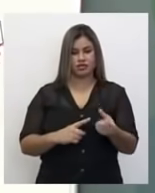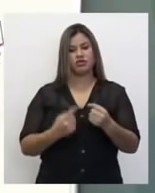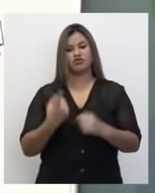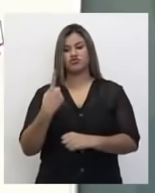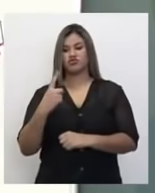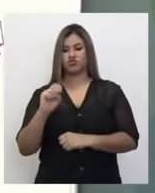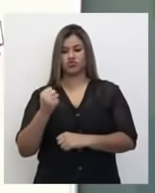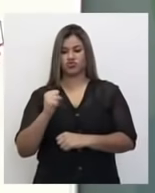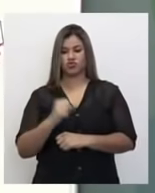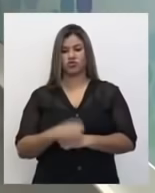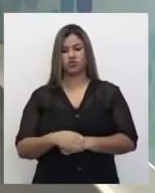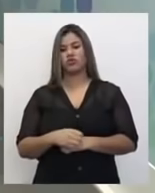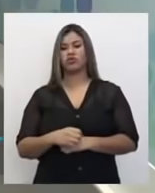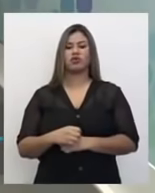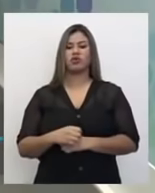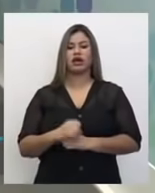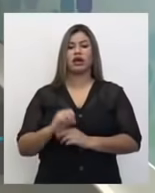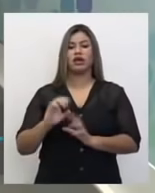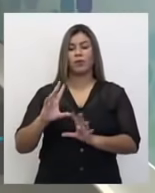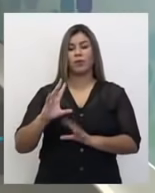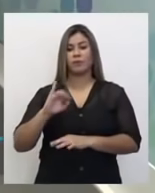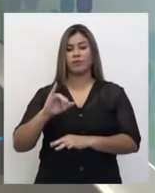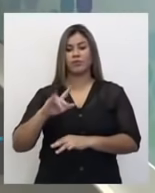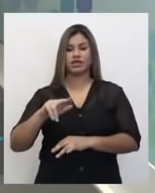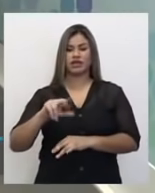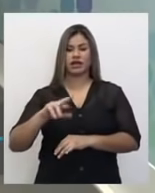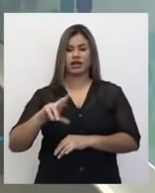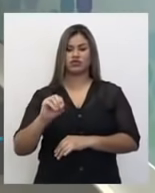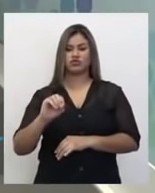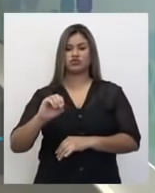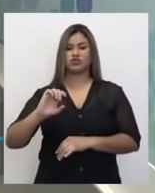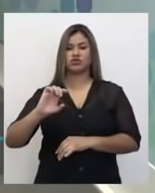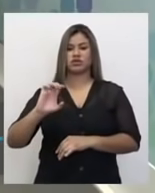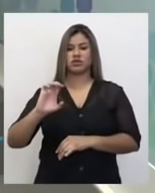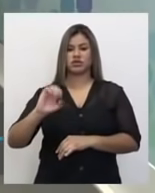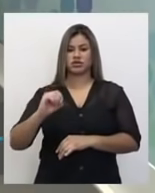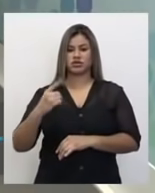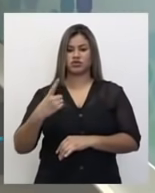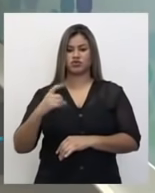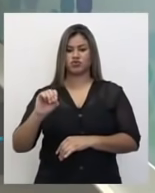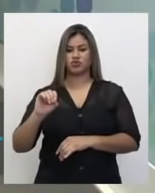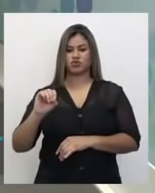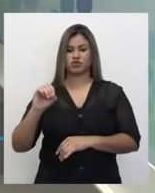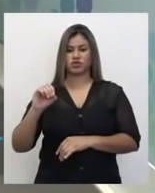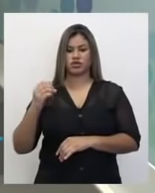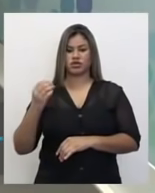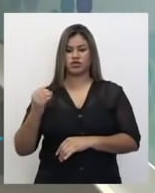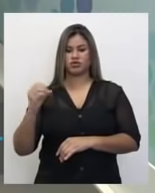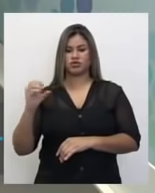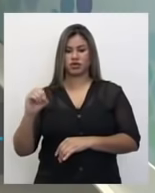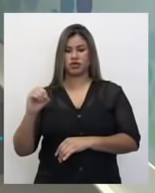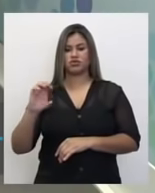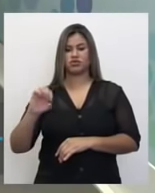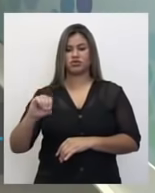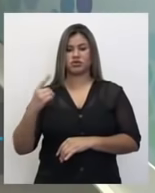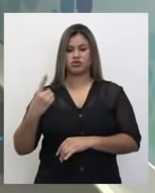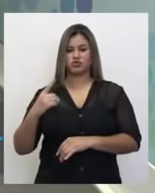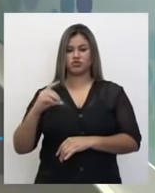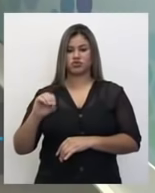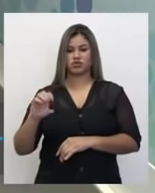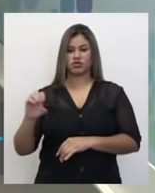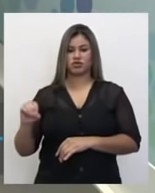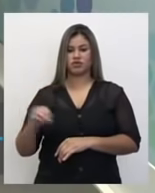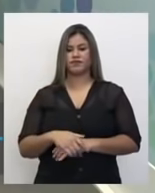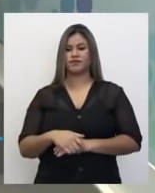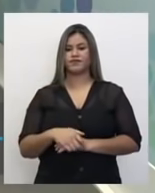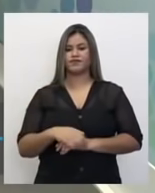binário 0 1 0 1 zero, tá? Porque aqui o resto é zero. Vamos